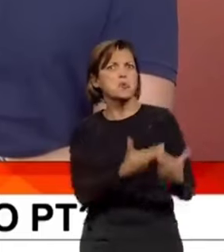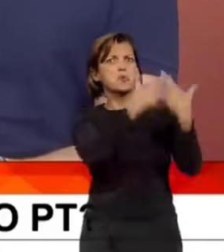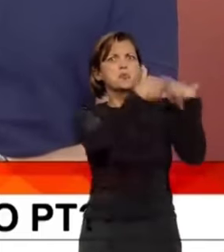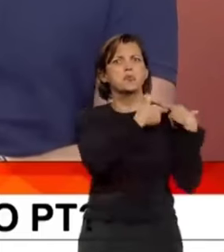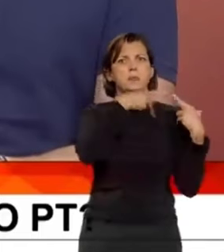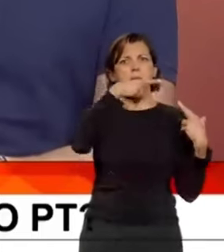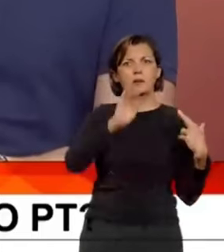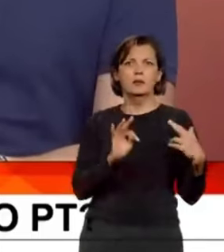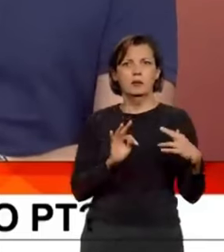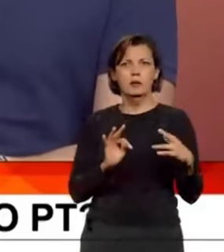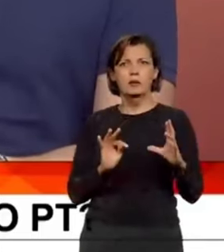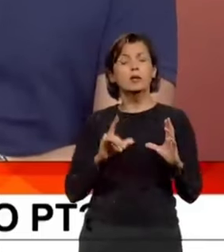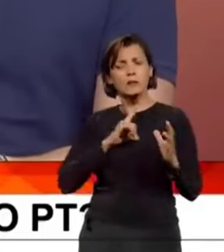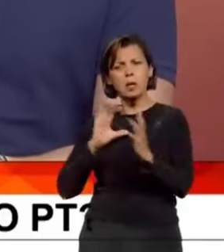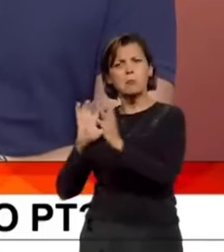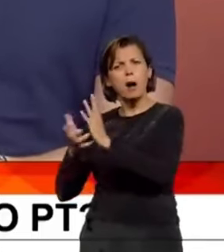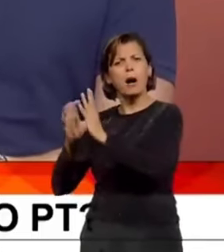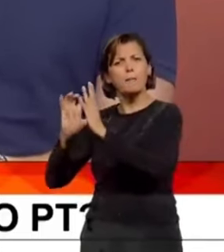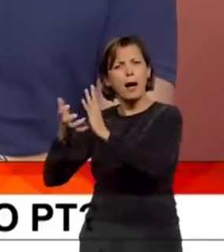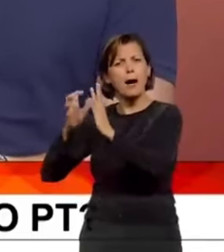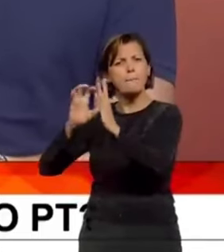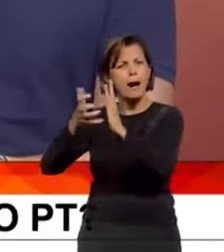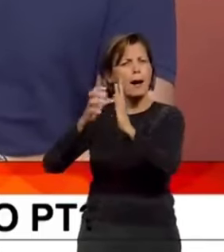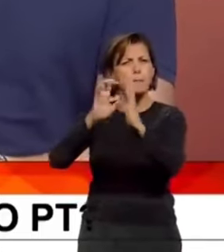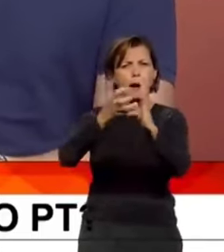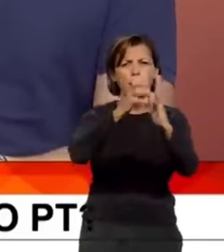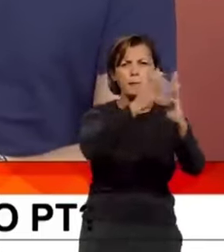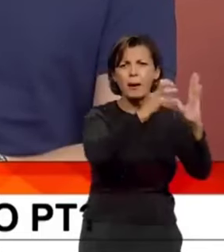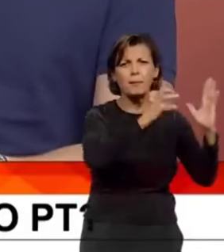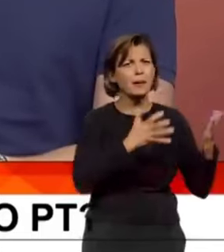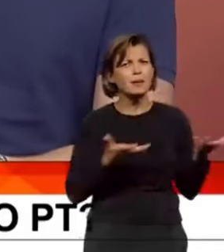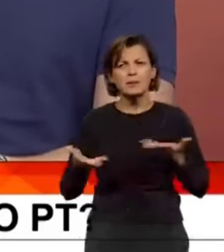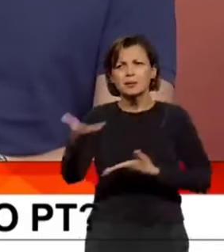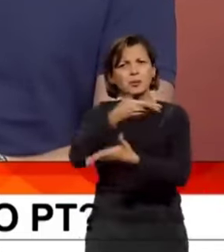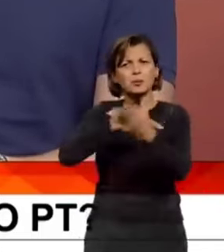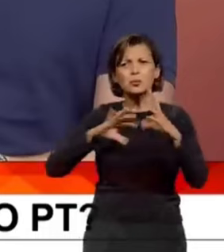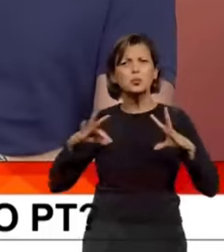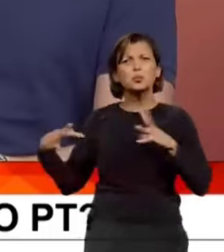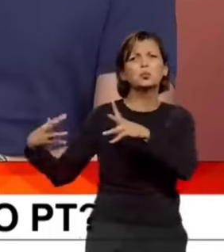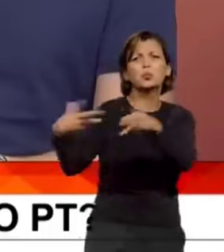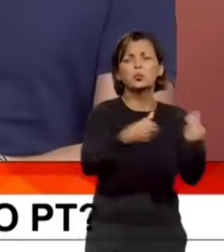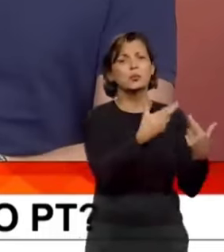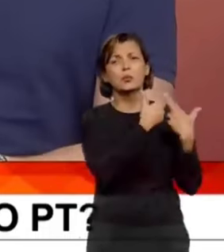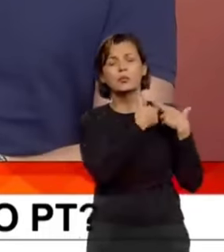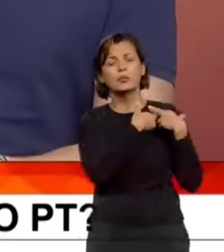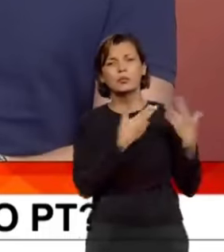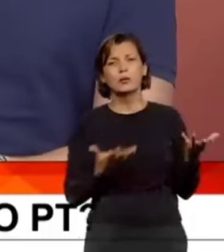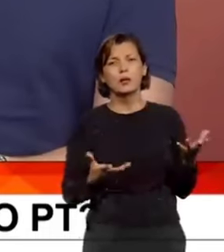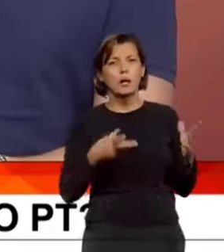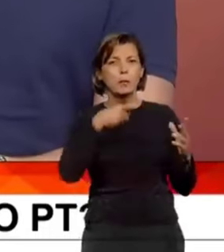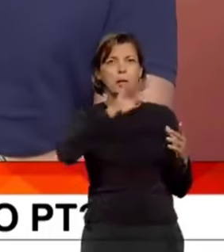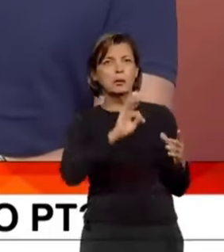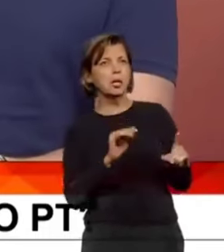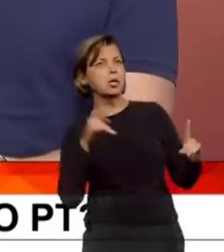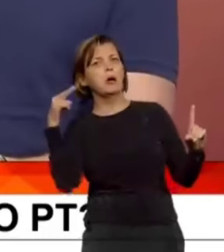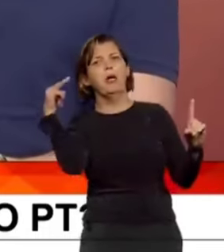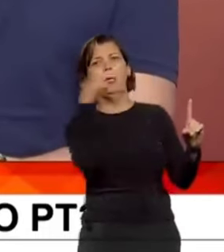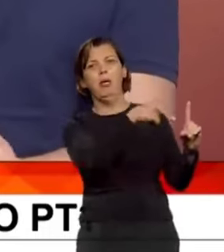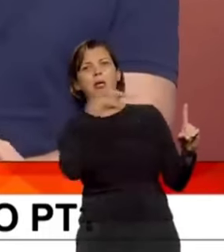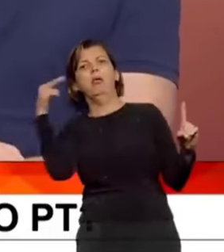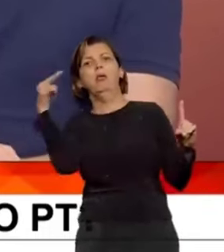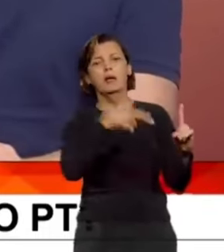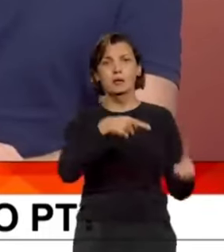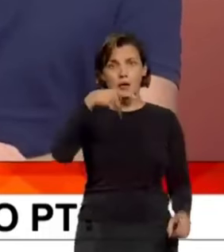parquinho que tava governando para mim só Azul trem Era Uma Vez no qual partido estava conversando com o PT quando por quê Porque estava o